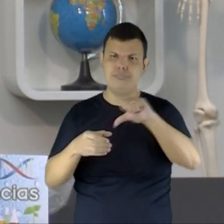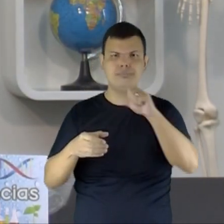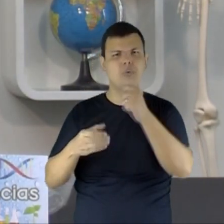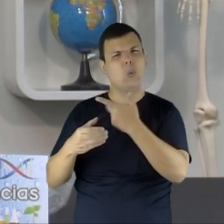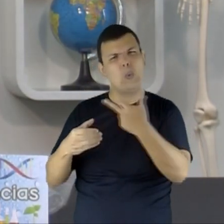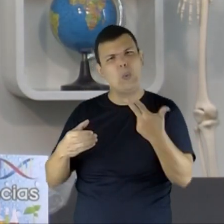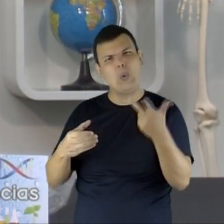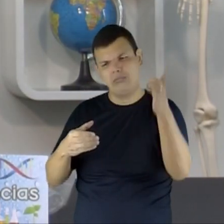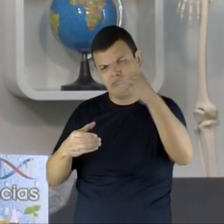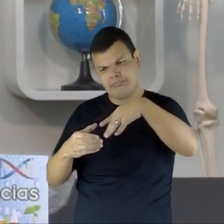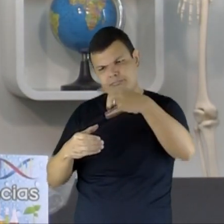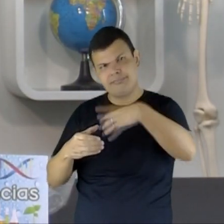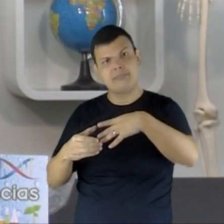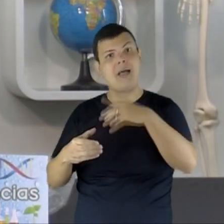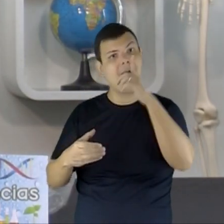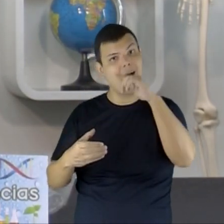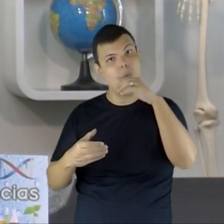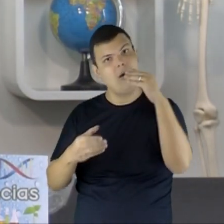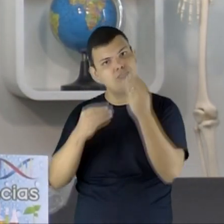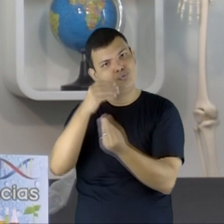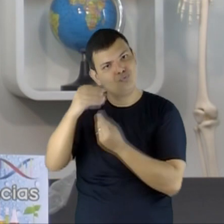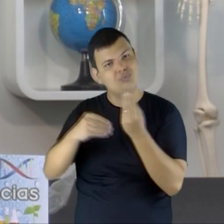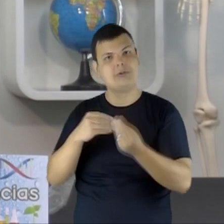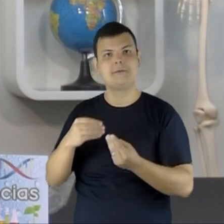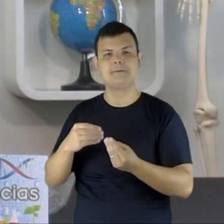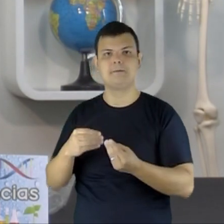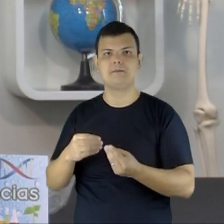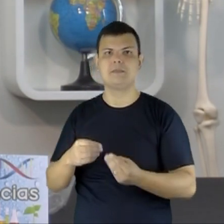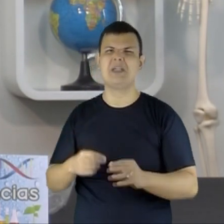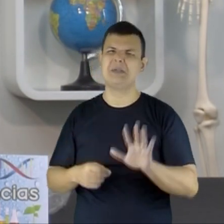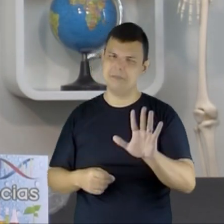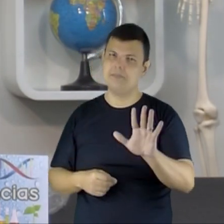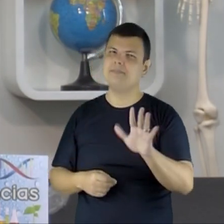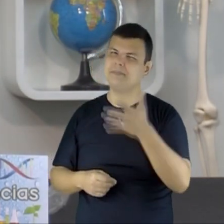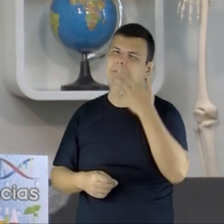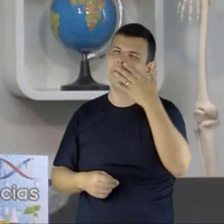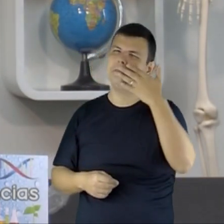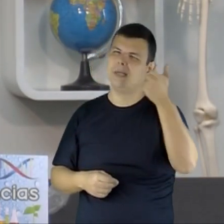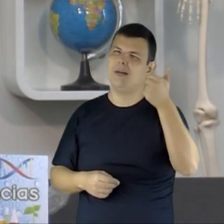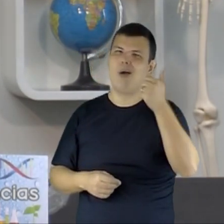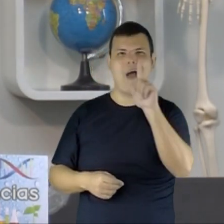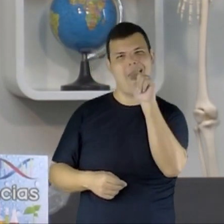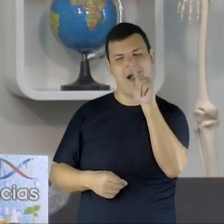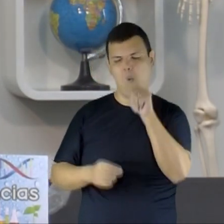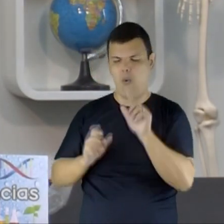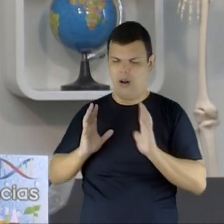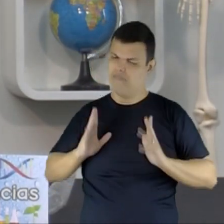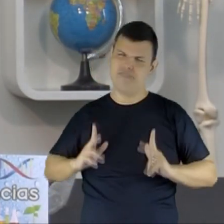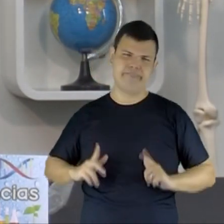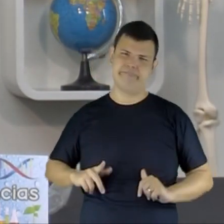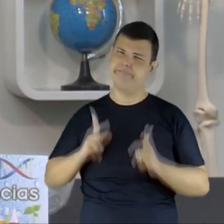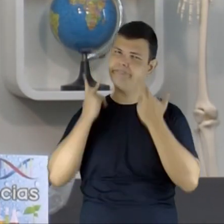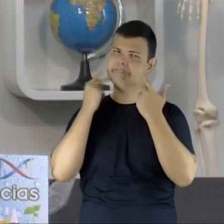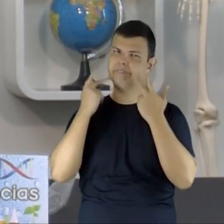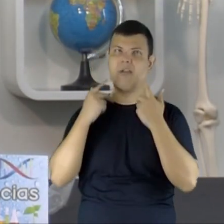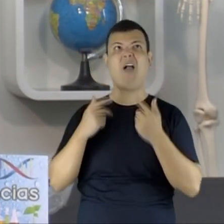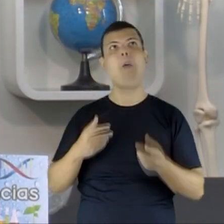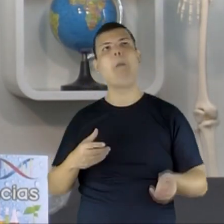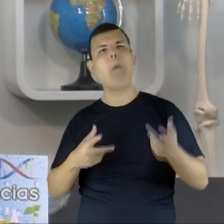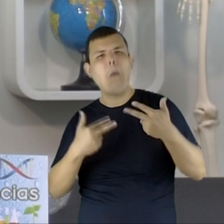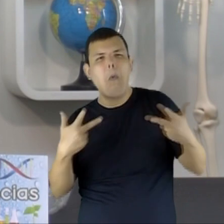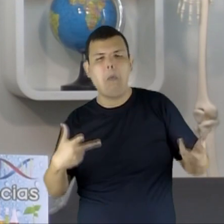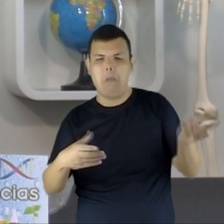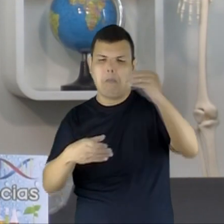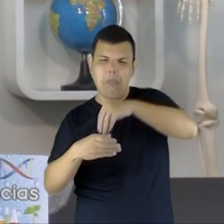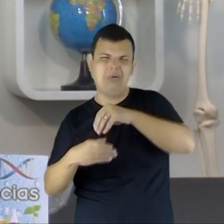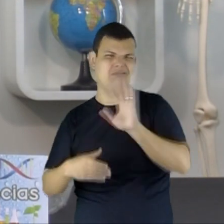ela deu várias sugestões, Mas o ideal é você consumir a sua água naturalmente, tá? Sem precisar adicionar